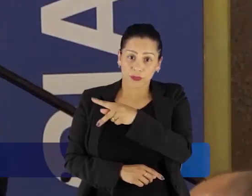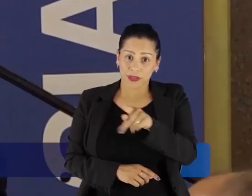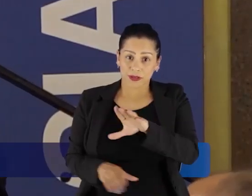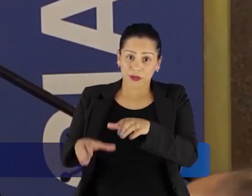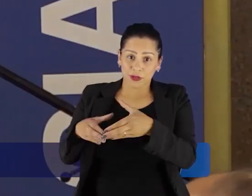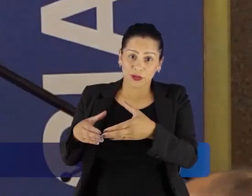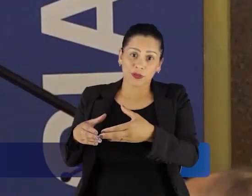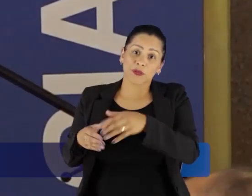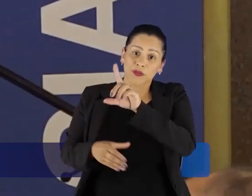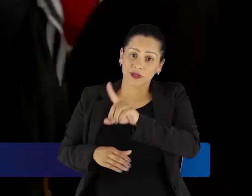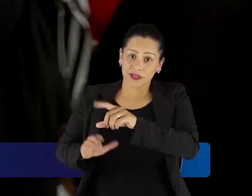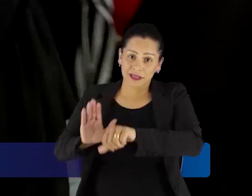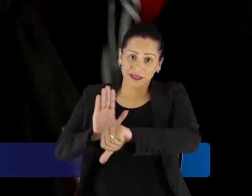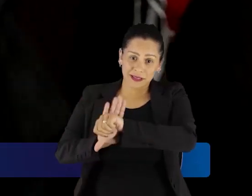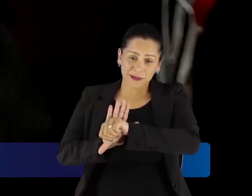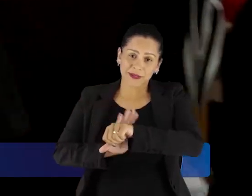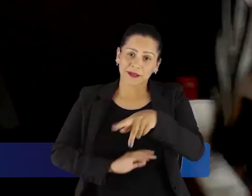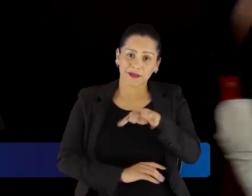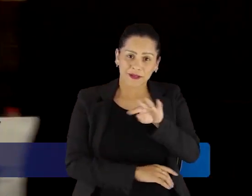Paulo